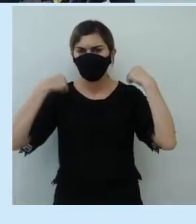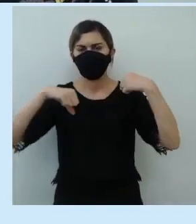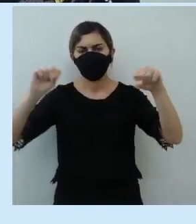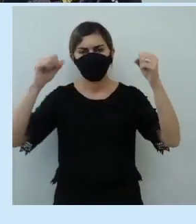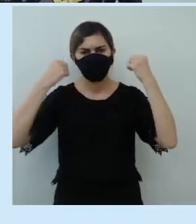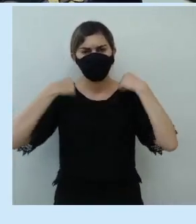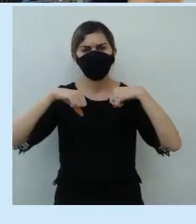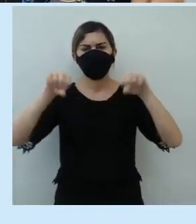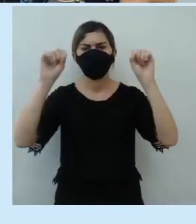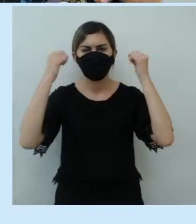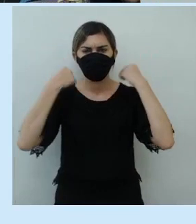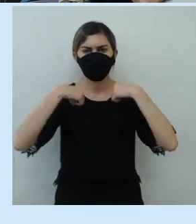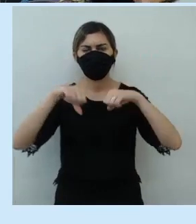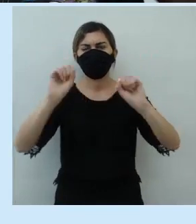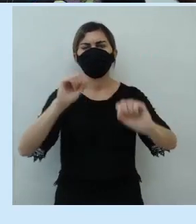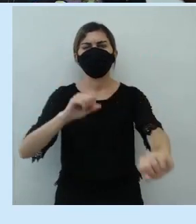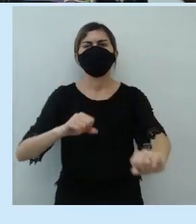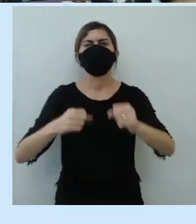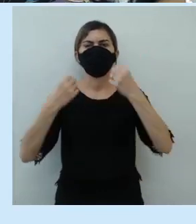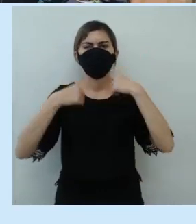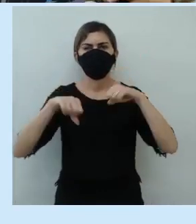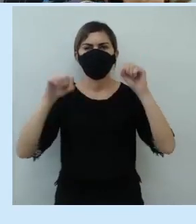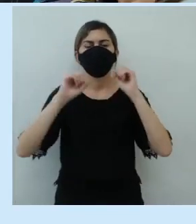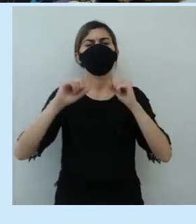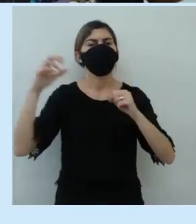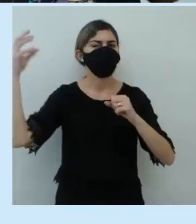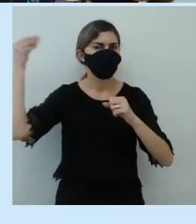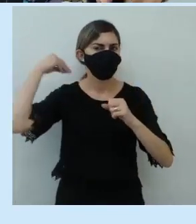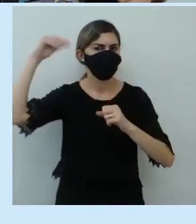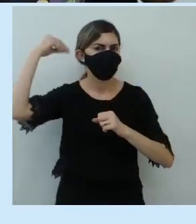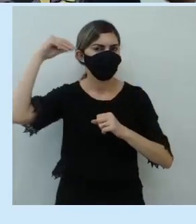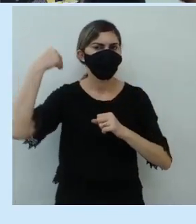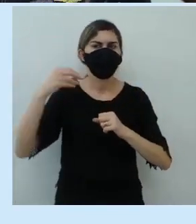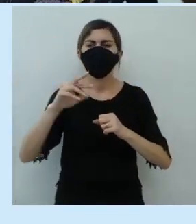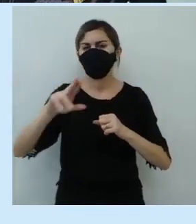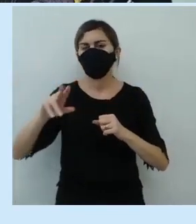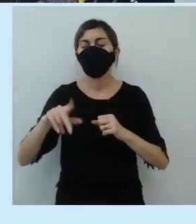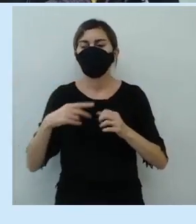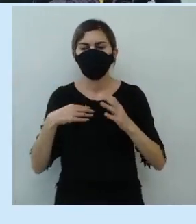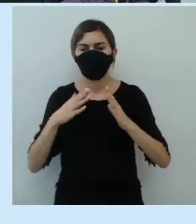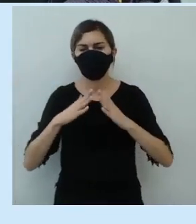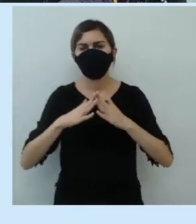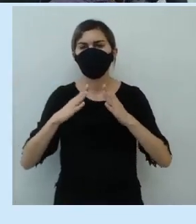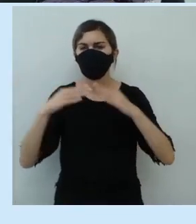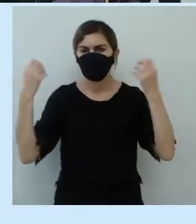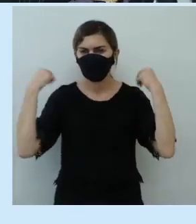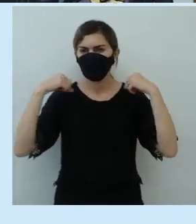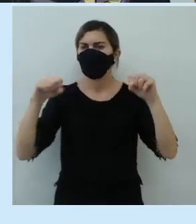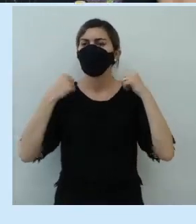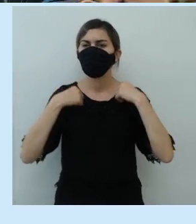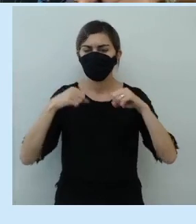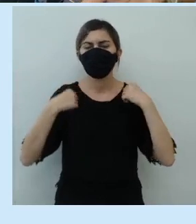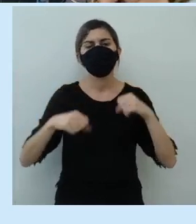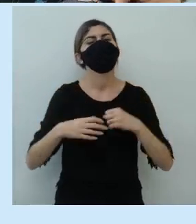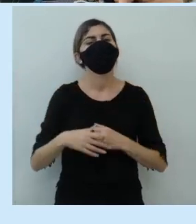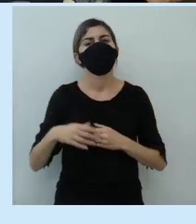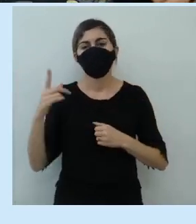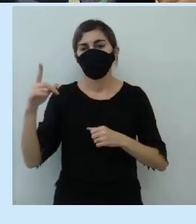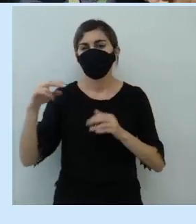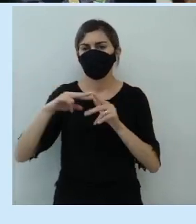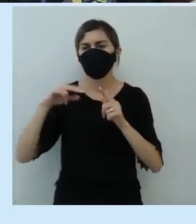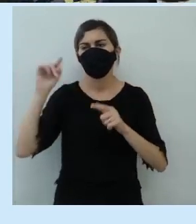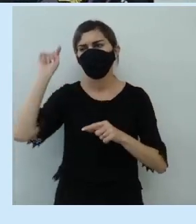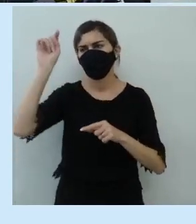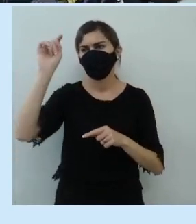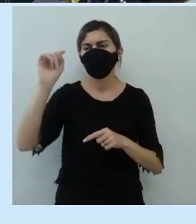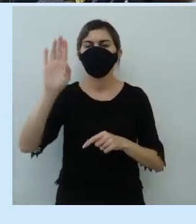Uma ginástica, e aí a cigarra toca, né? Não é uma academia, está em casa fazendo uns alongamentos aí, e a